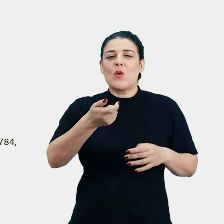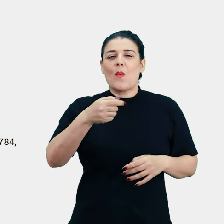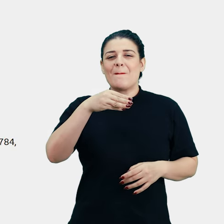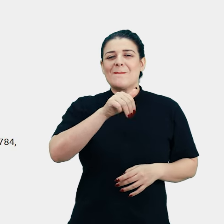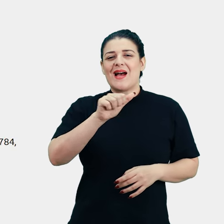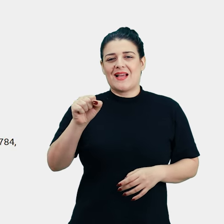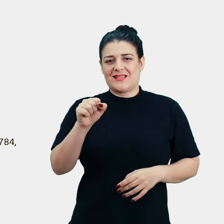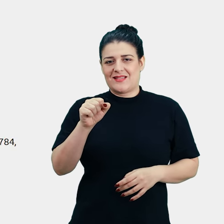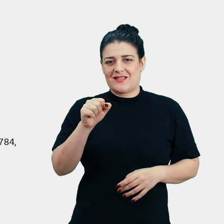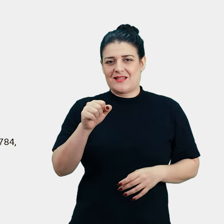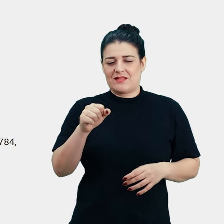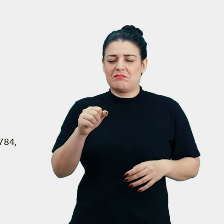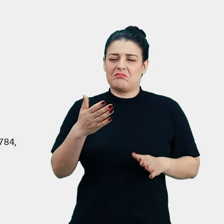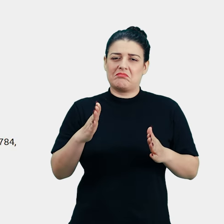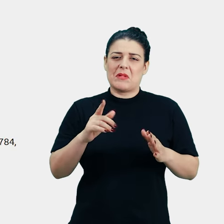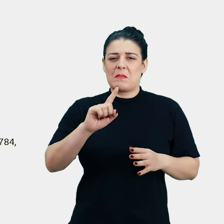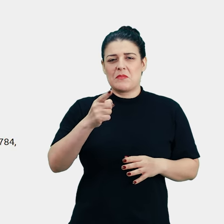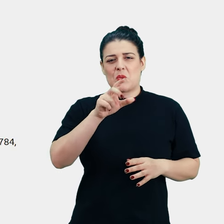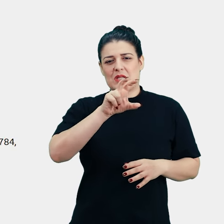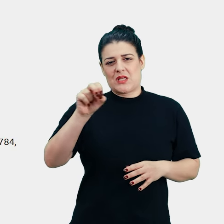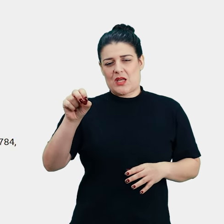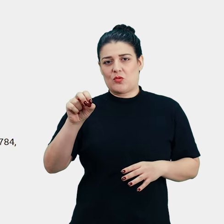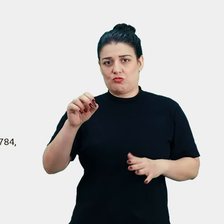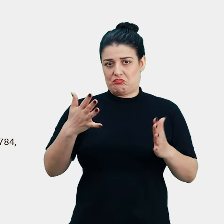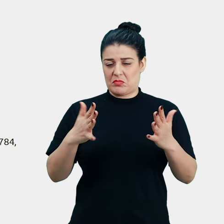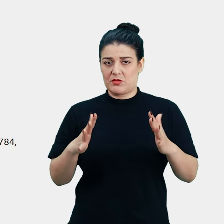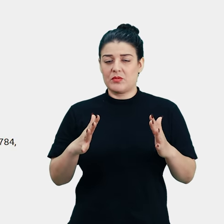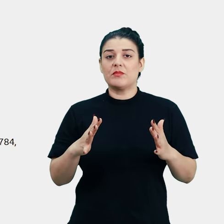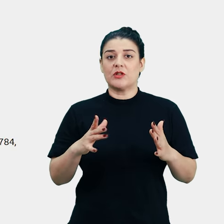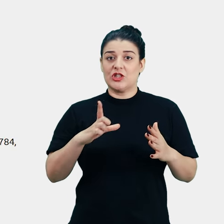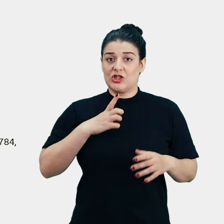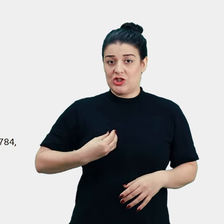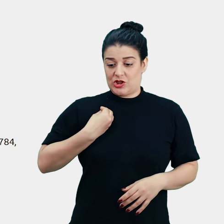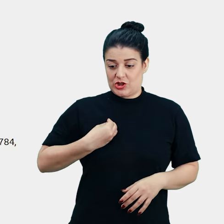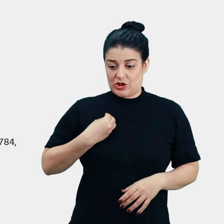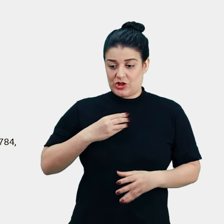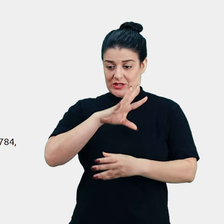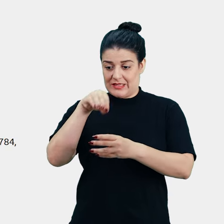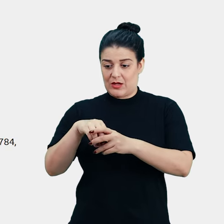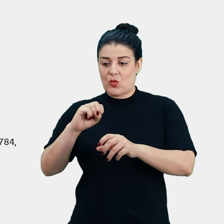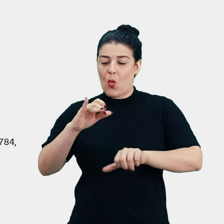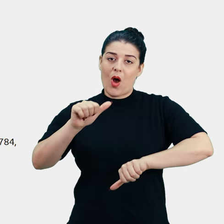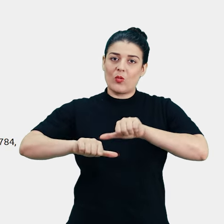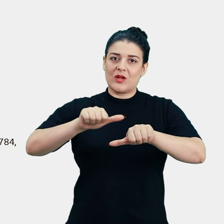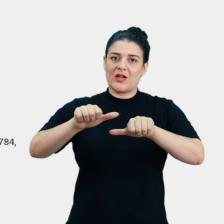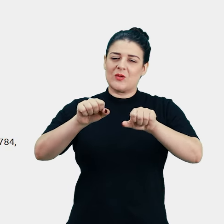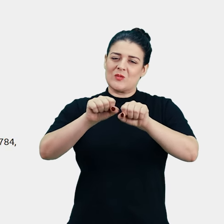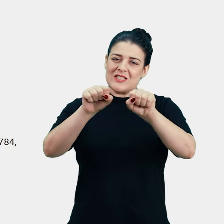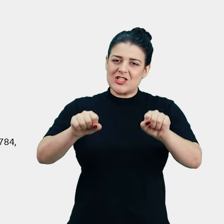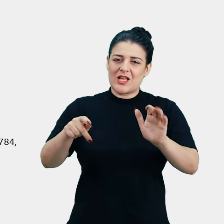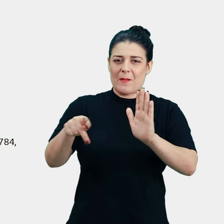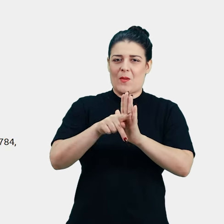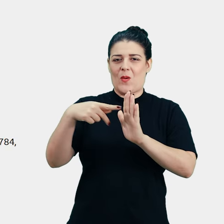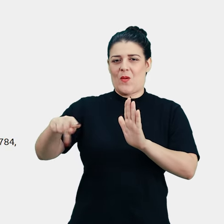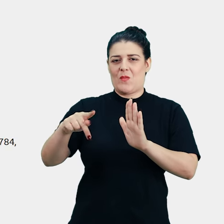molecular, geralmente até 1500 Daltons, que podem estar presentes ou até mesmo alterados em um determinado sistema